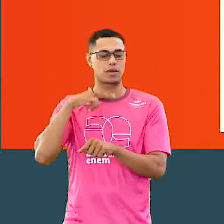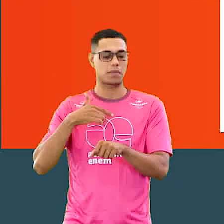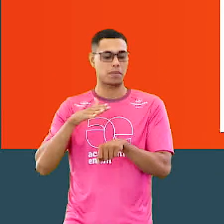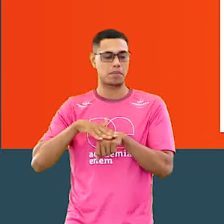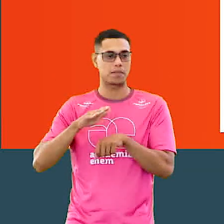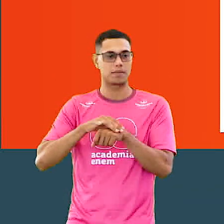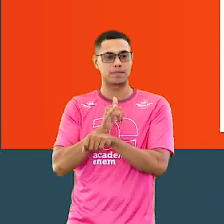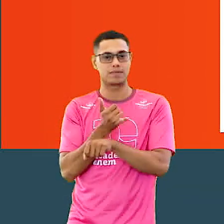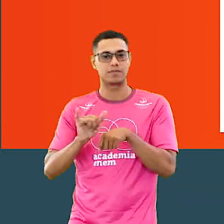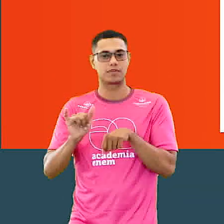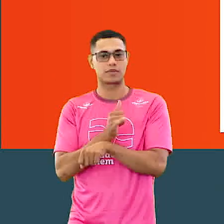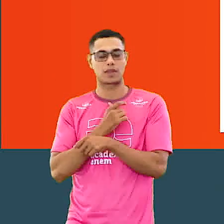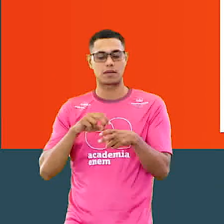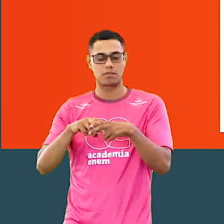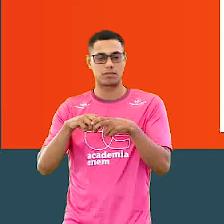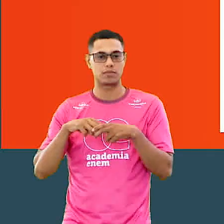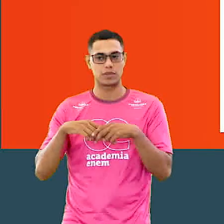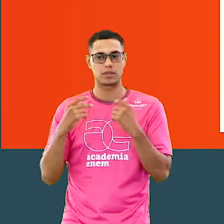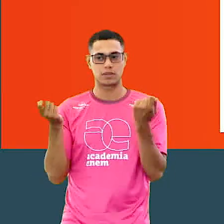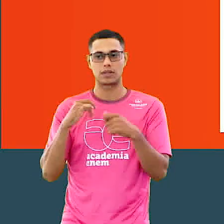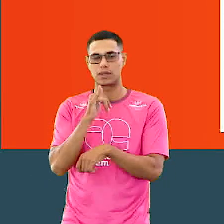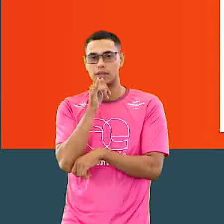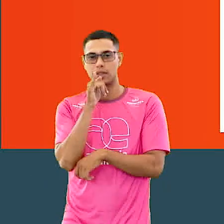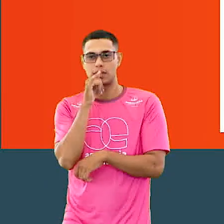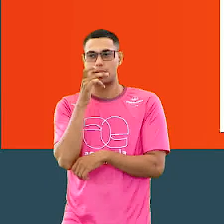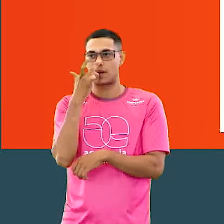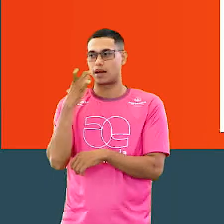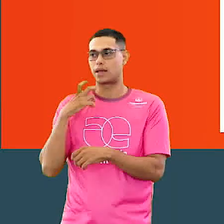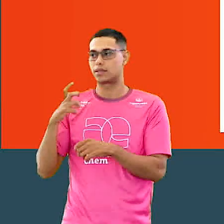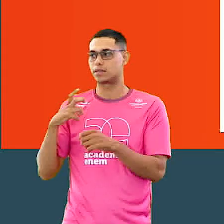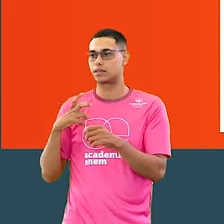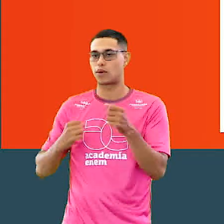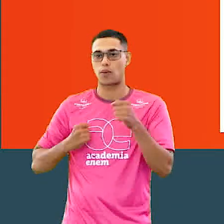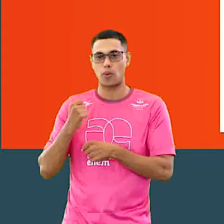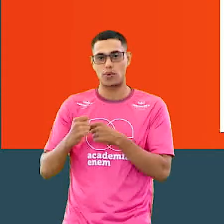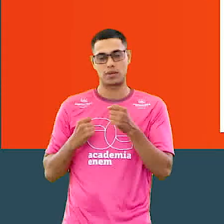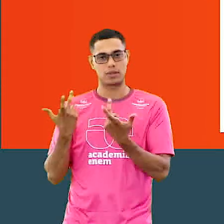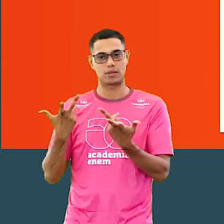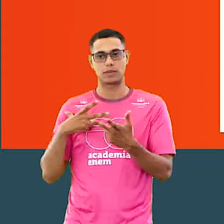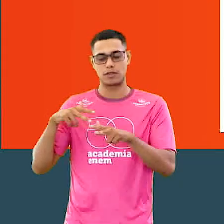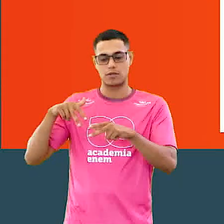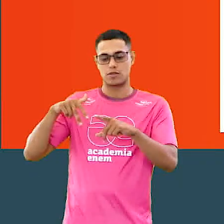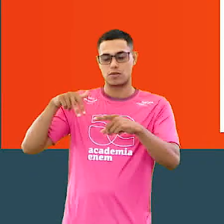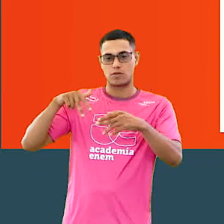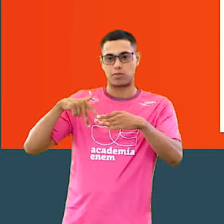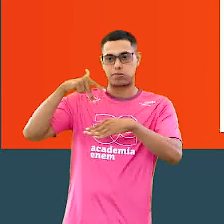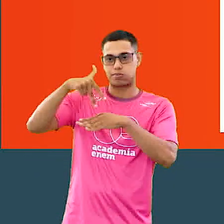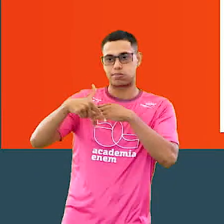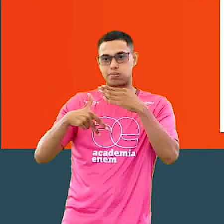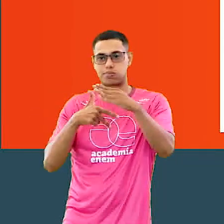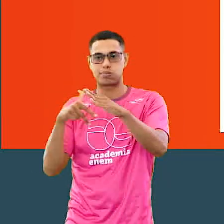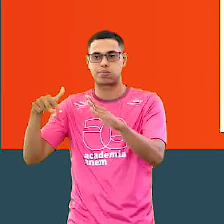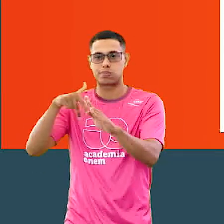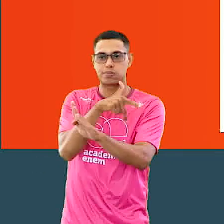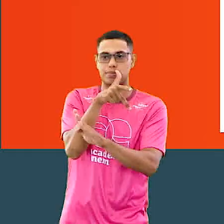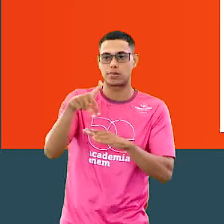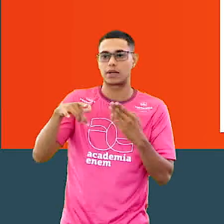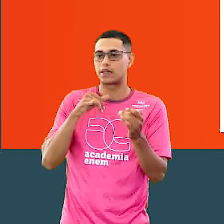você. Então, você só consegue... É igual uma corrida de obstáculo. Uma corrida de obstáculo. Como é que eu estou